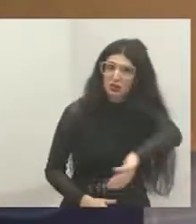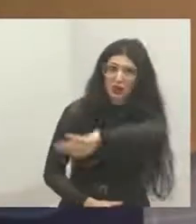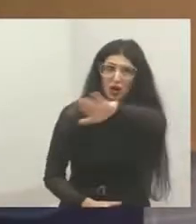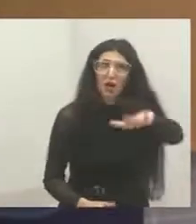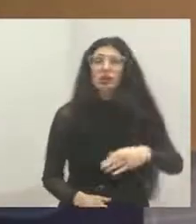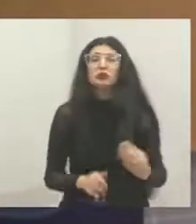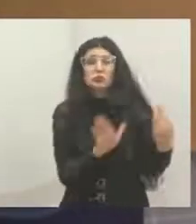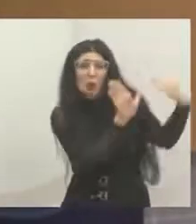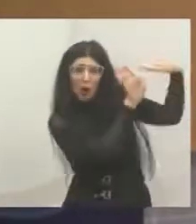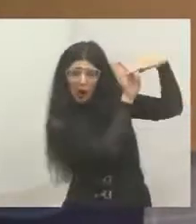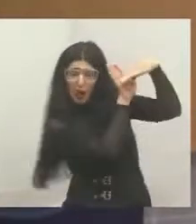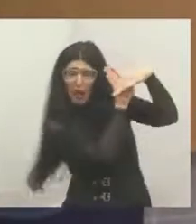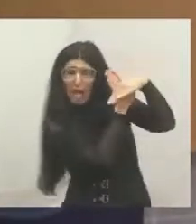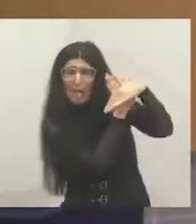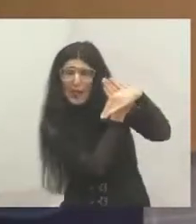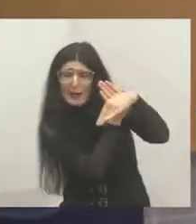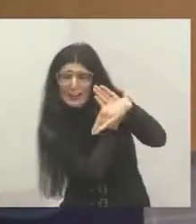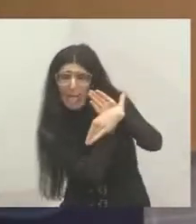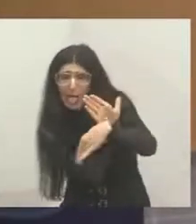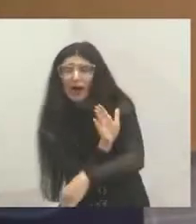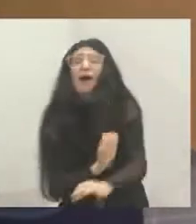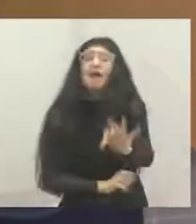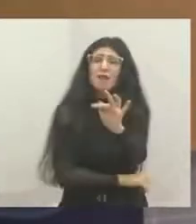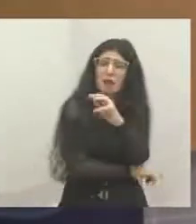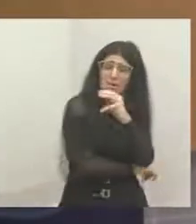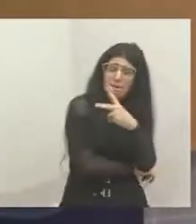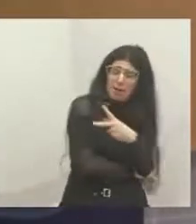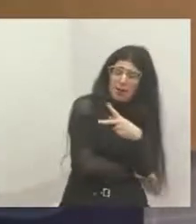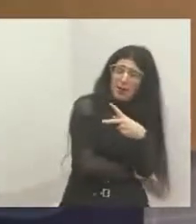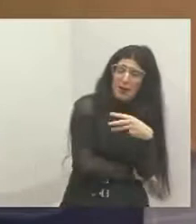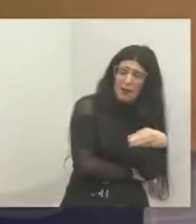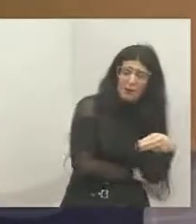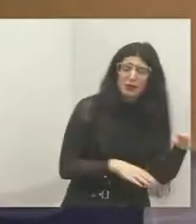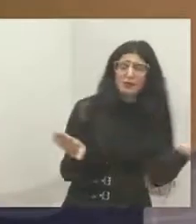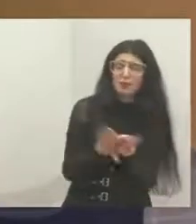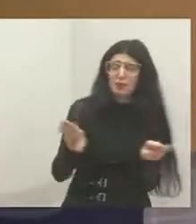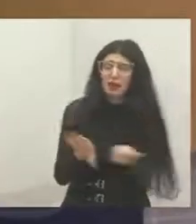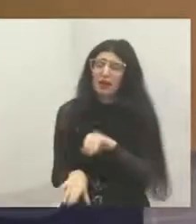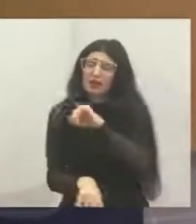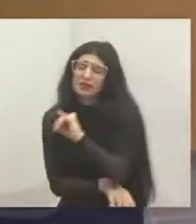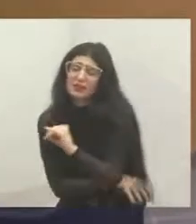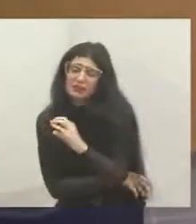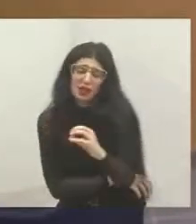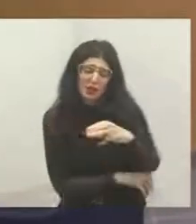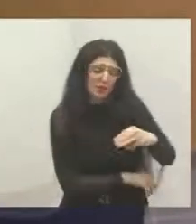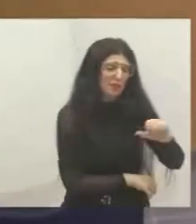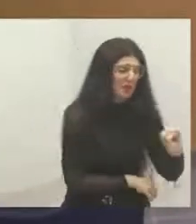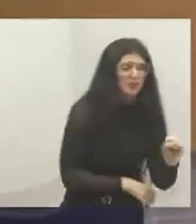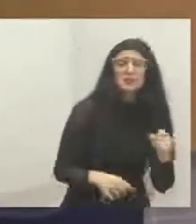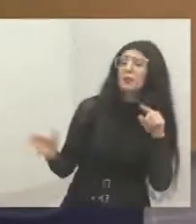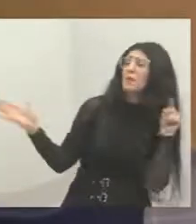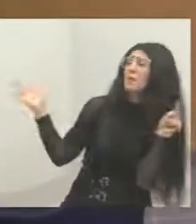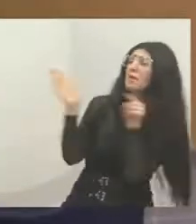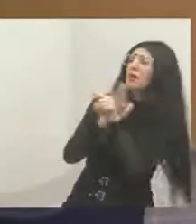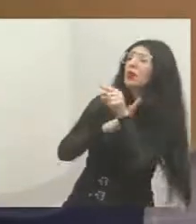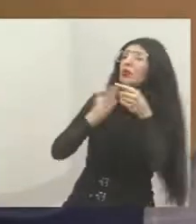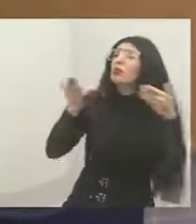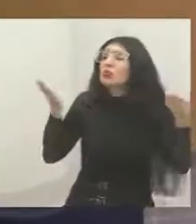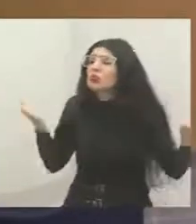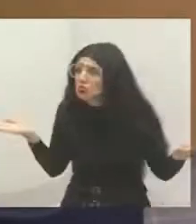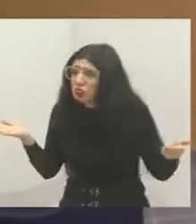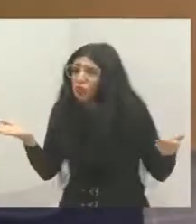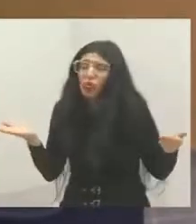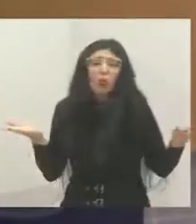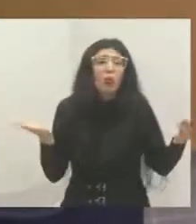foi acentuada tanto do FPM quanto do ICMS. Agora, o que a Lucimar perguntou sobre onde classifica as receitas do